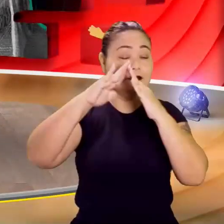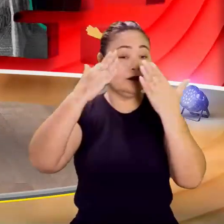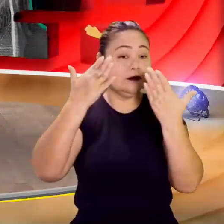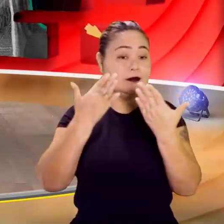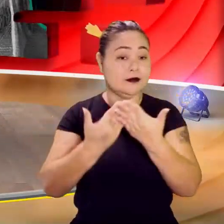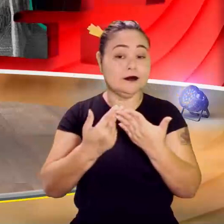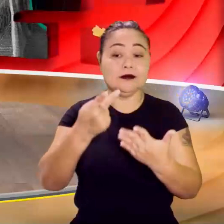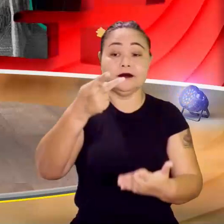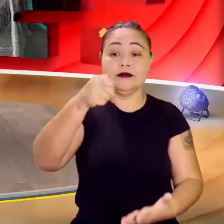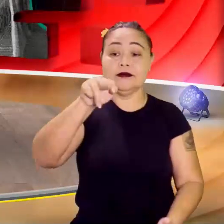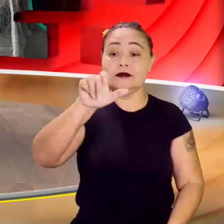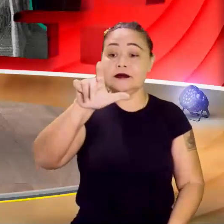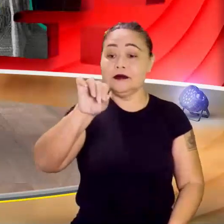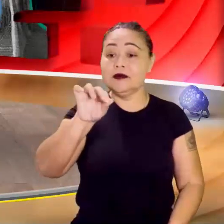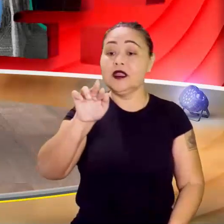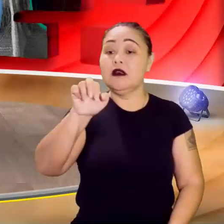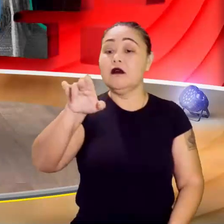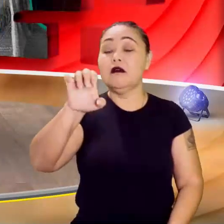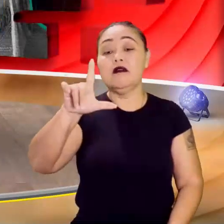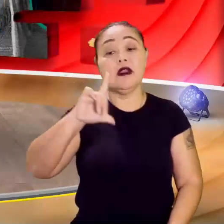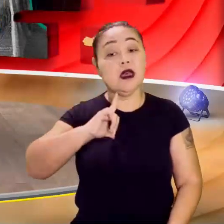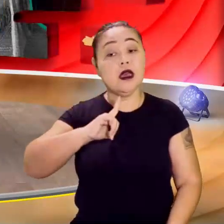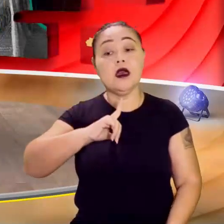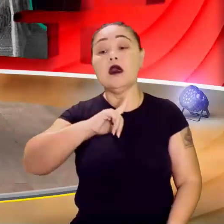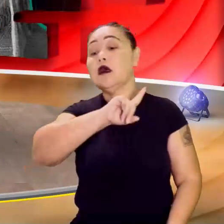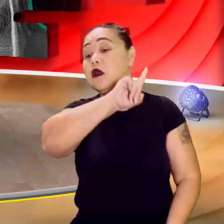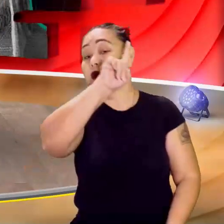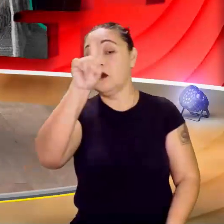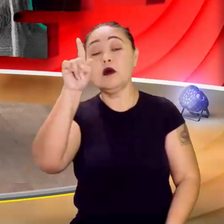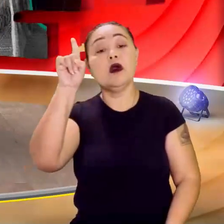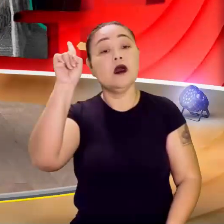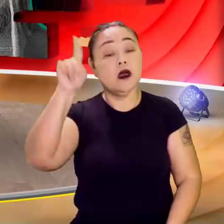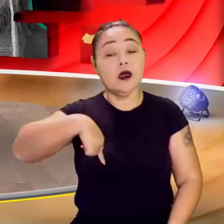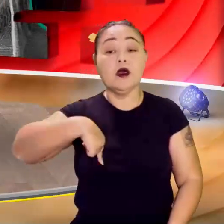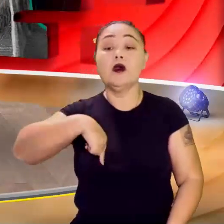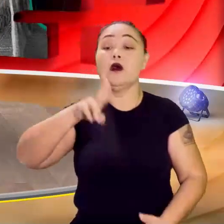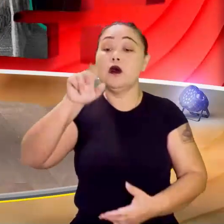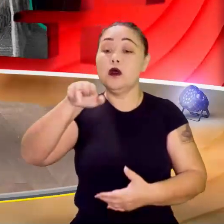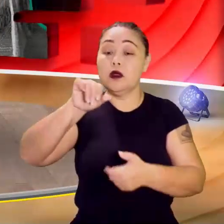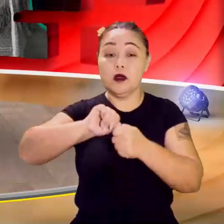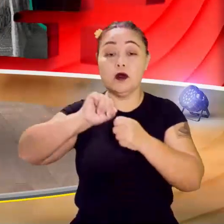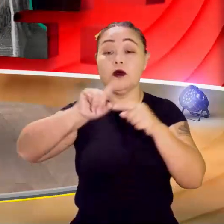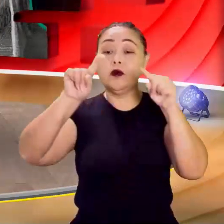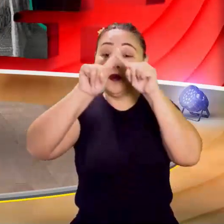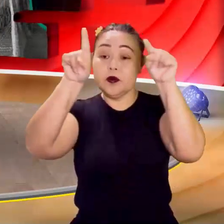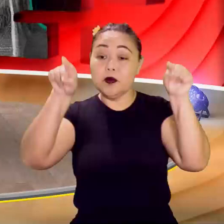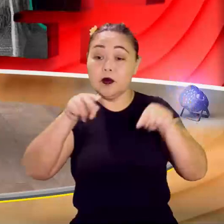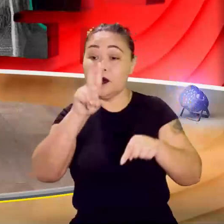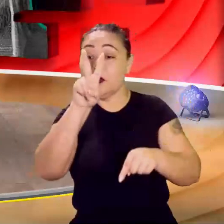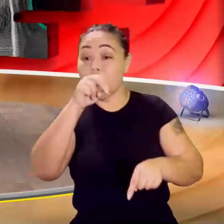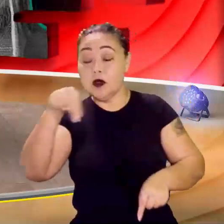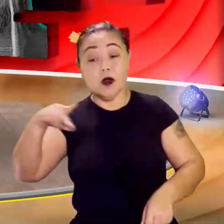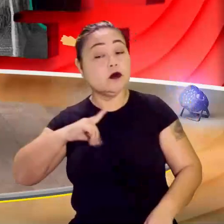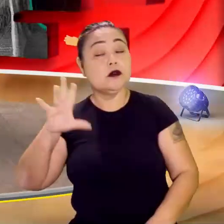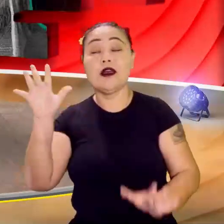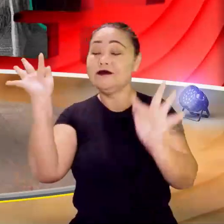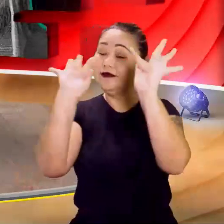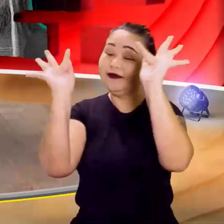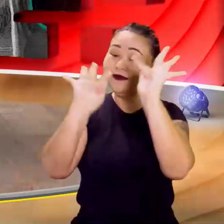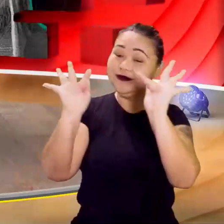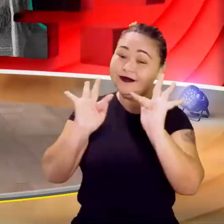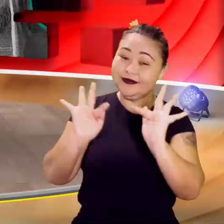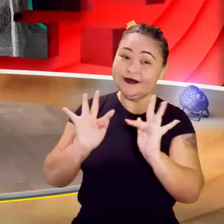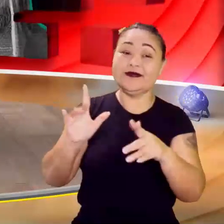escola Paulo Freire, em Itapuã do Oeste, falou que o que eles mais aprenderam na unidade 1 foi o diagrama de Venn. Aí eu já fiquei muito feliz, né?